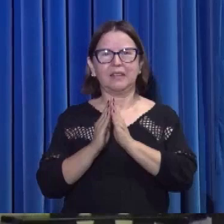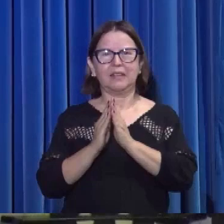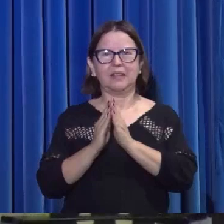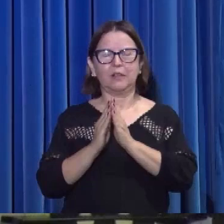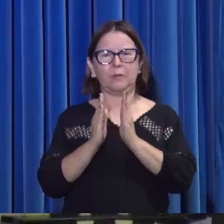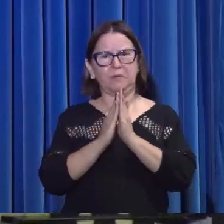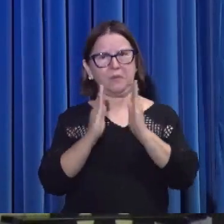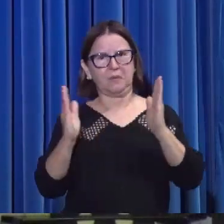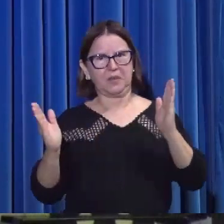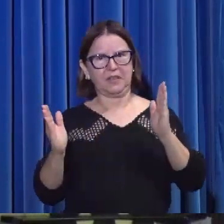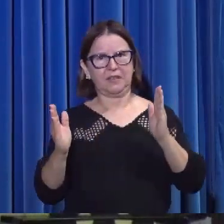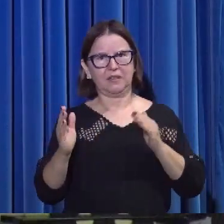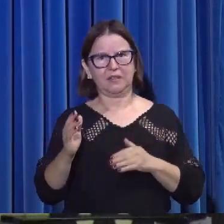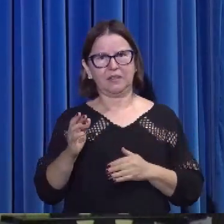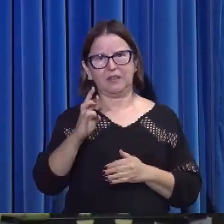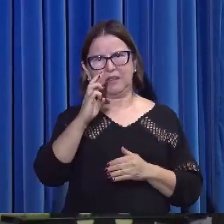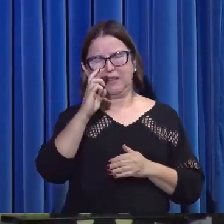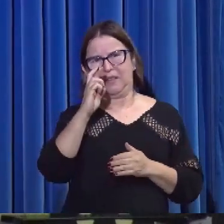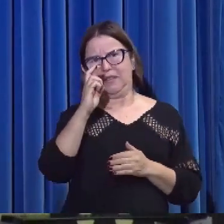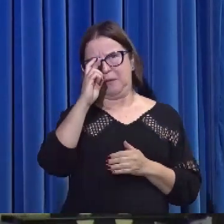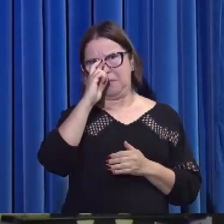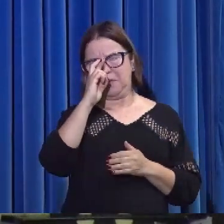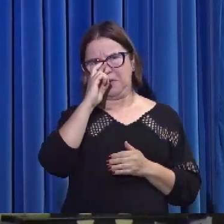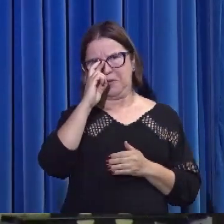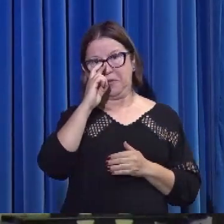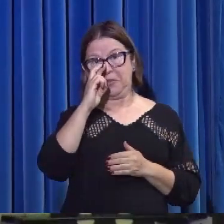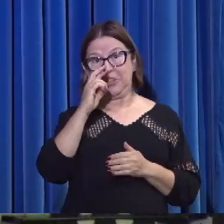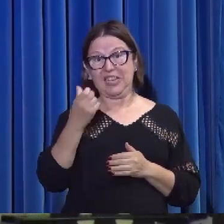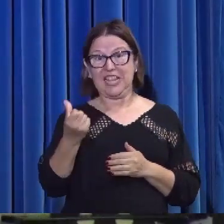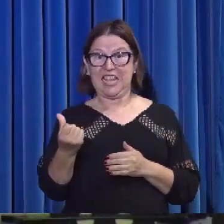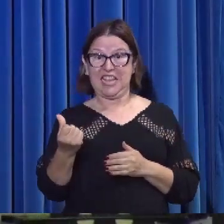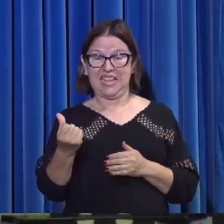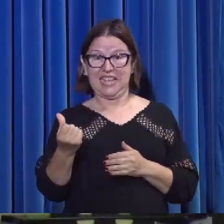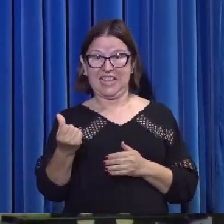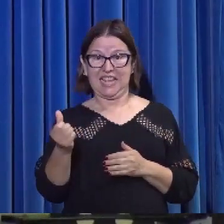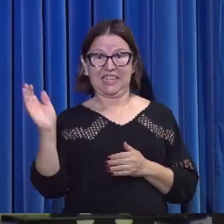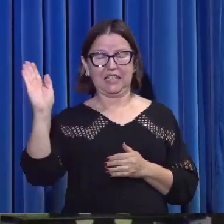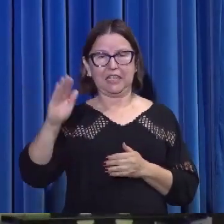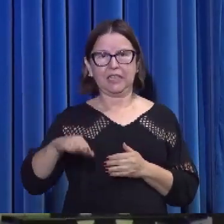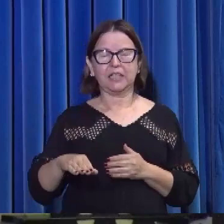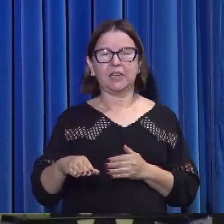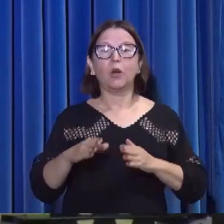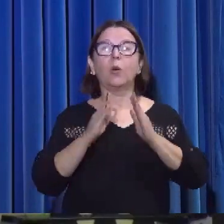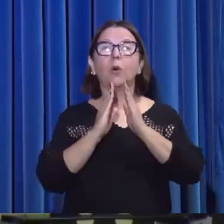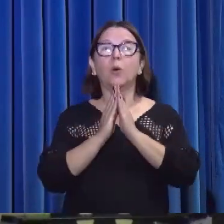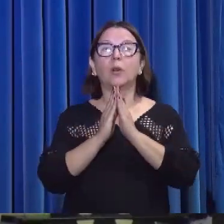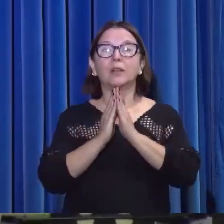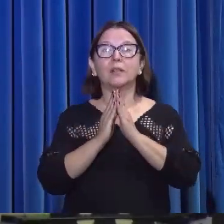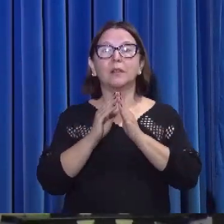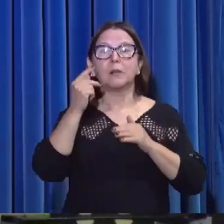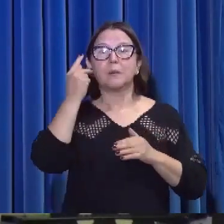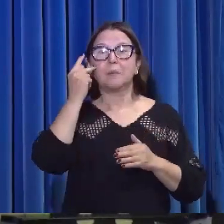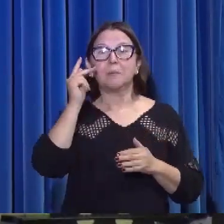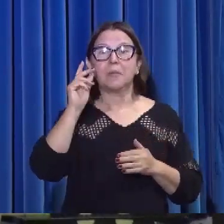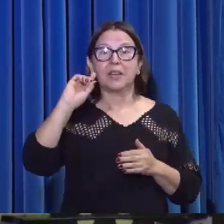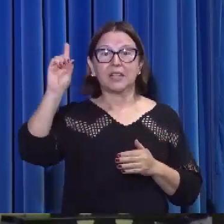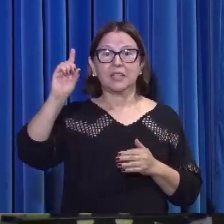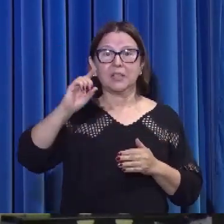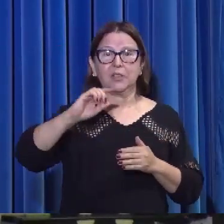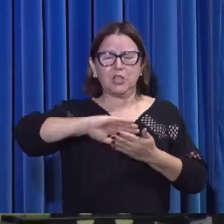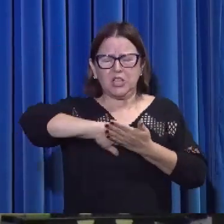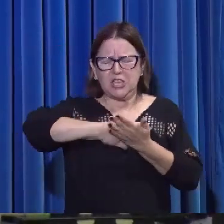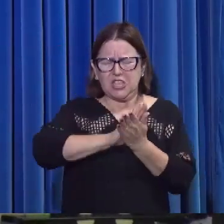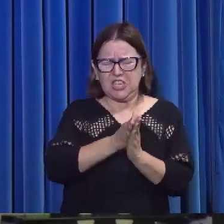e 6 da tarde. E a oração específica é para que Deus aniquilasse com esse vírus.